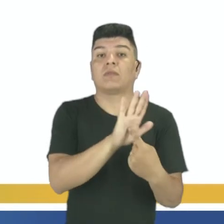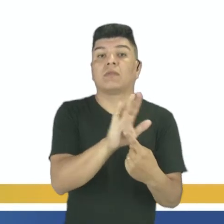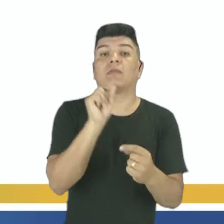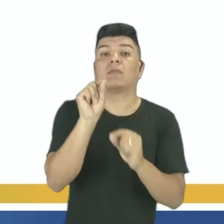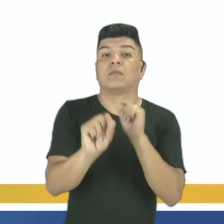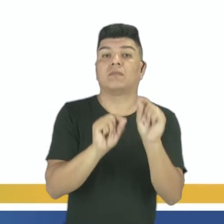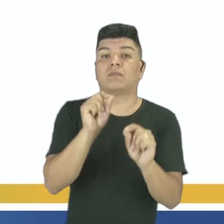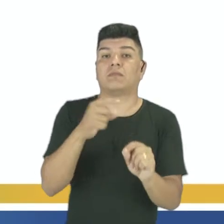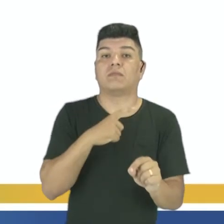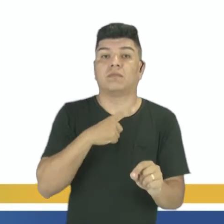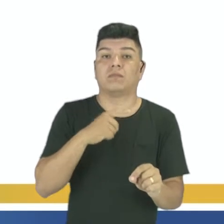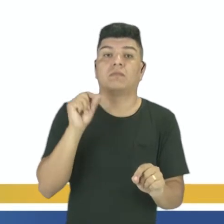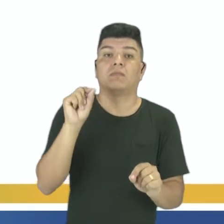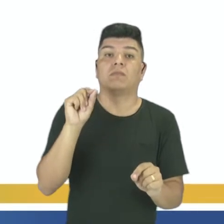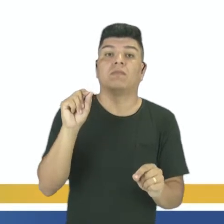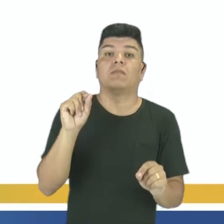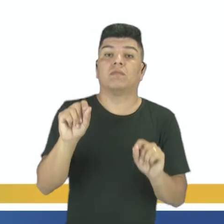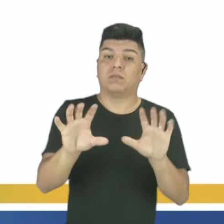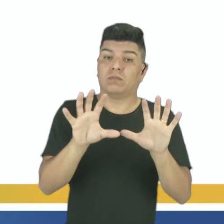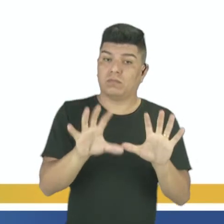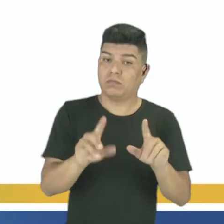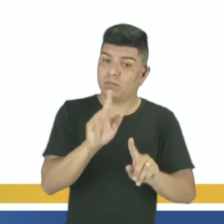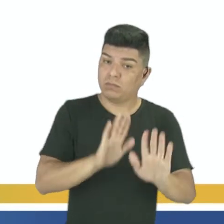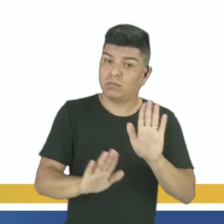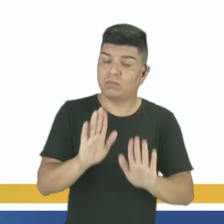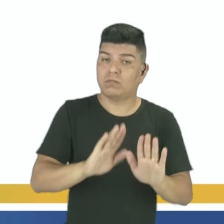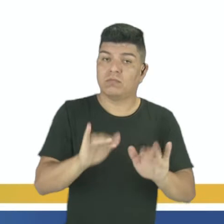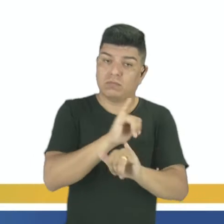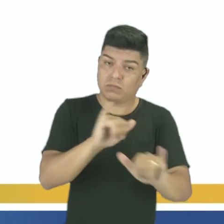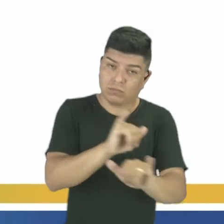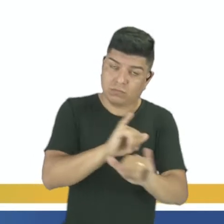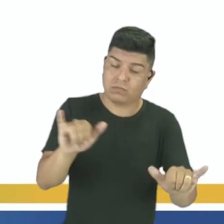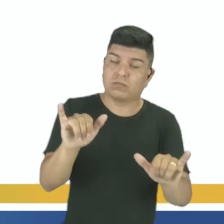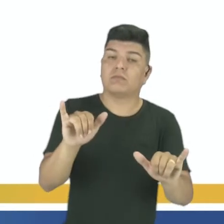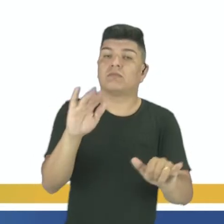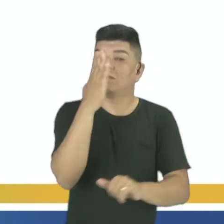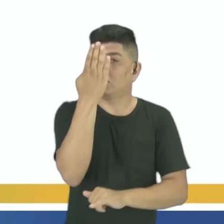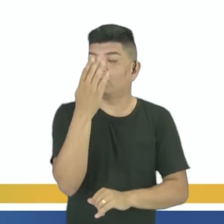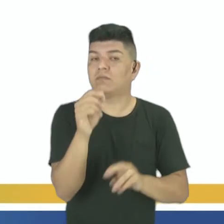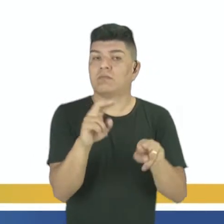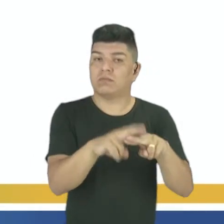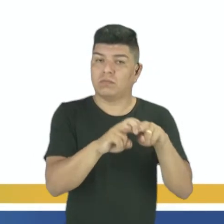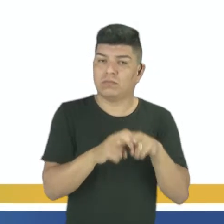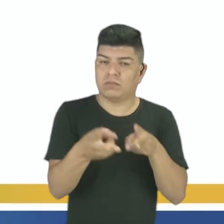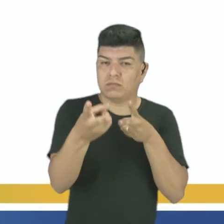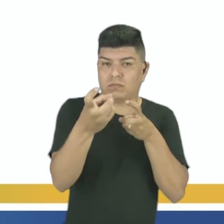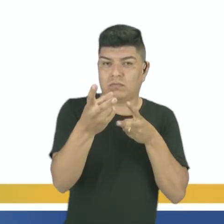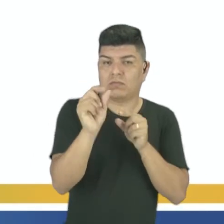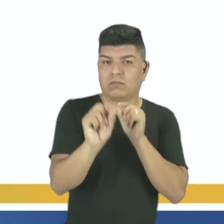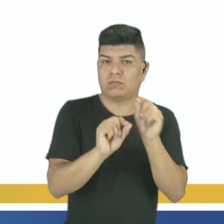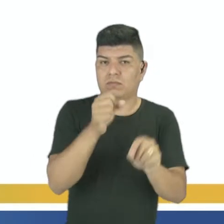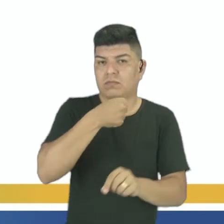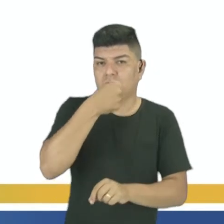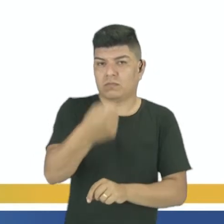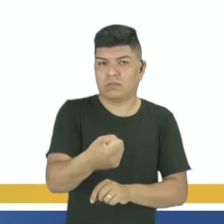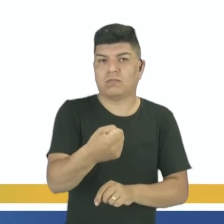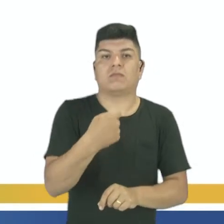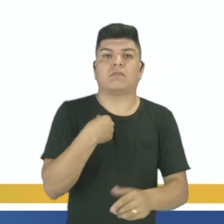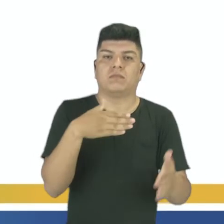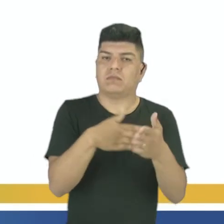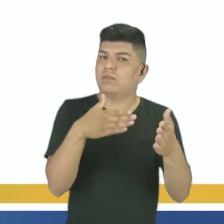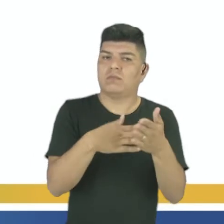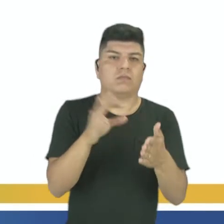que estão sendo tomadas medidas contra a disseminação de notícias falsas. Com isso, percebemos que essa reportagem não